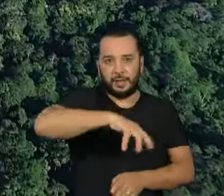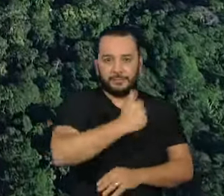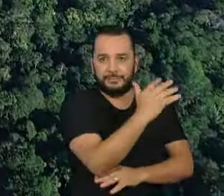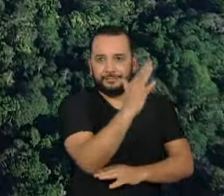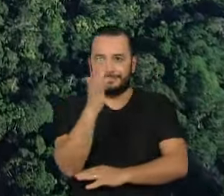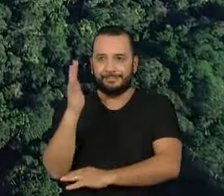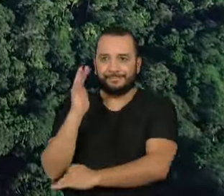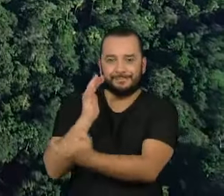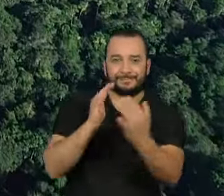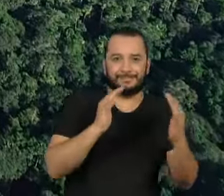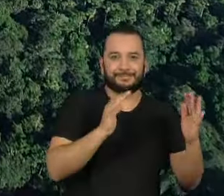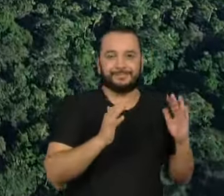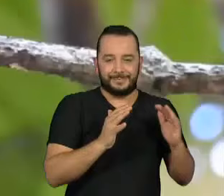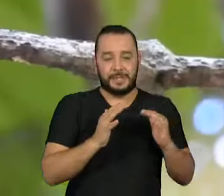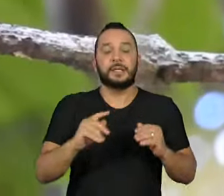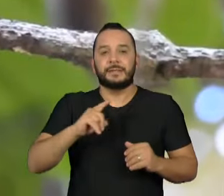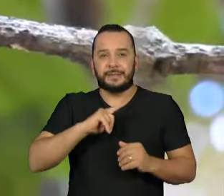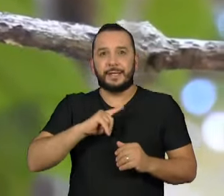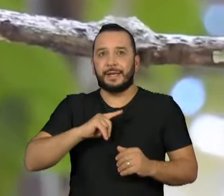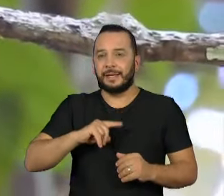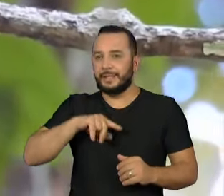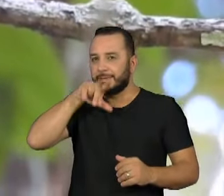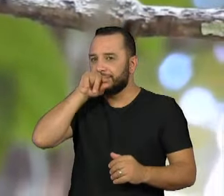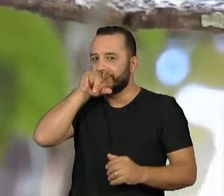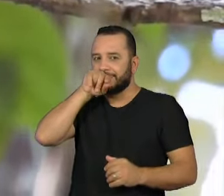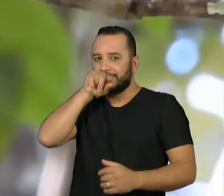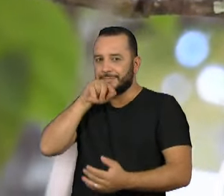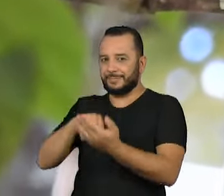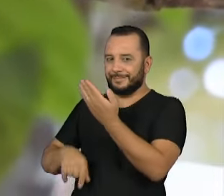no mundo canta o choca do Acre.